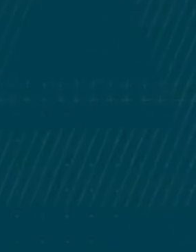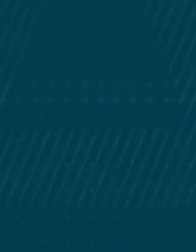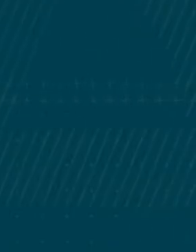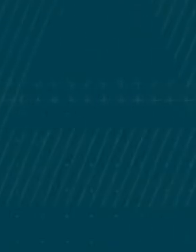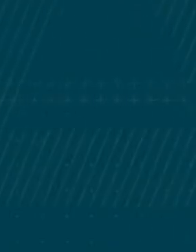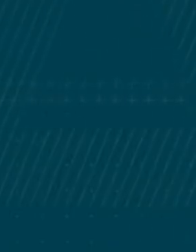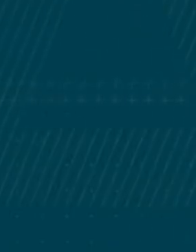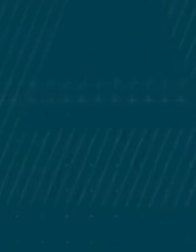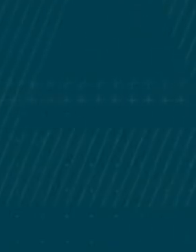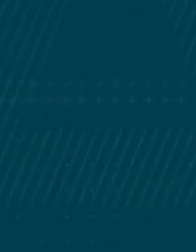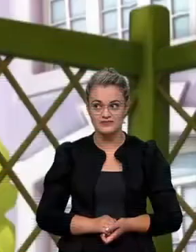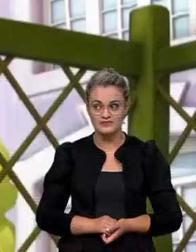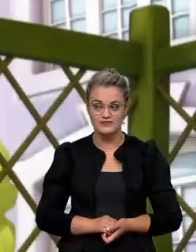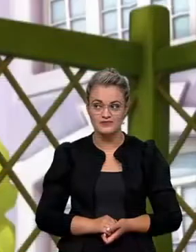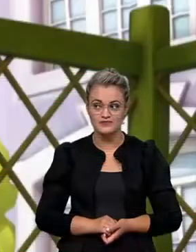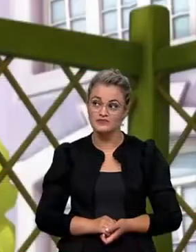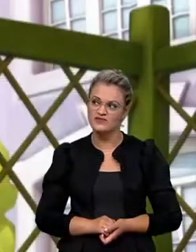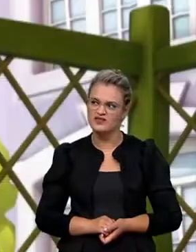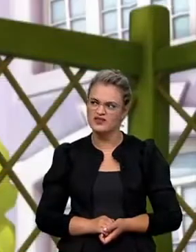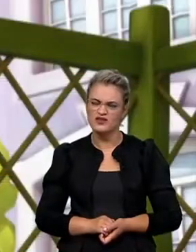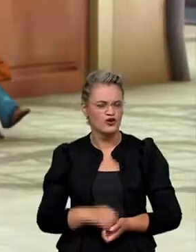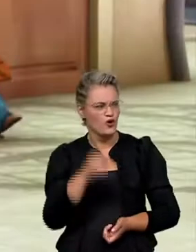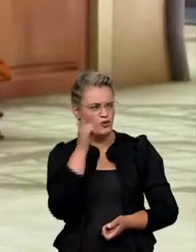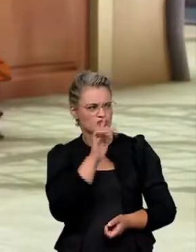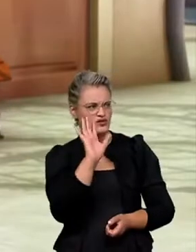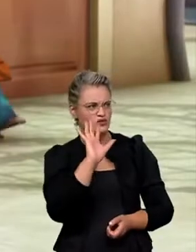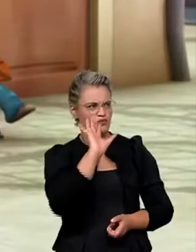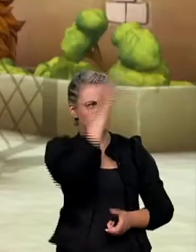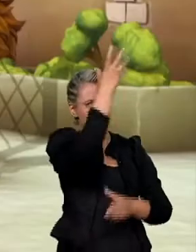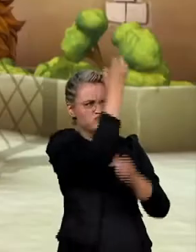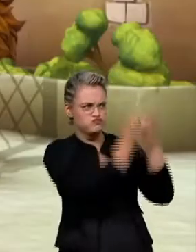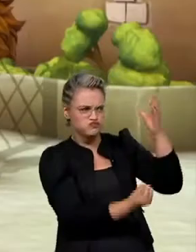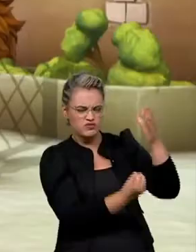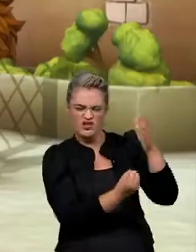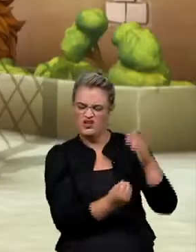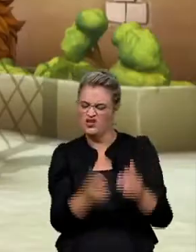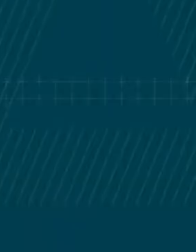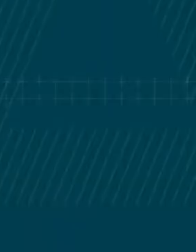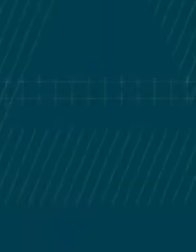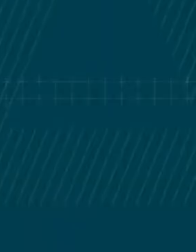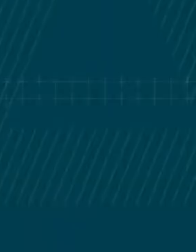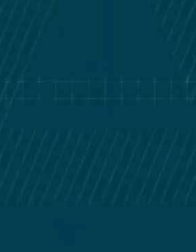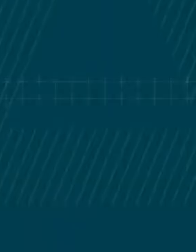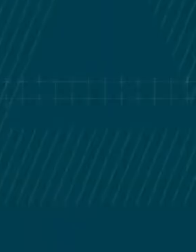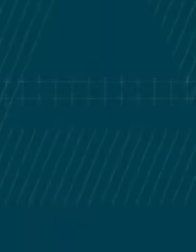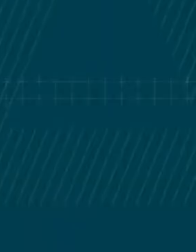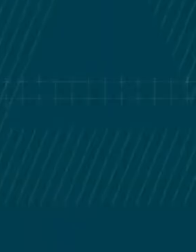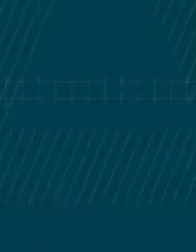Belo lance, cara! Belo lance! Parece mais...